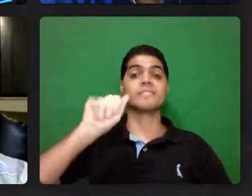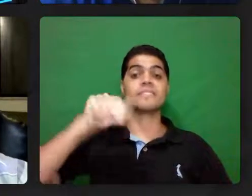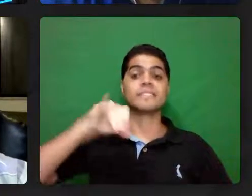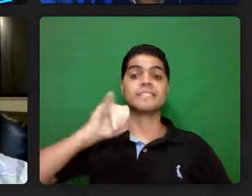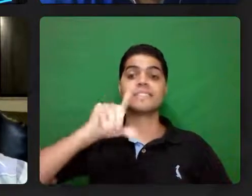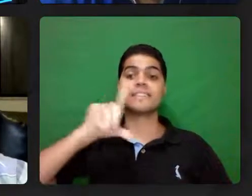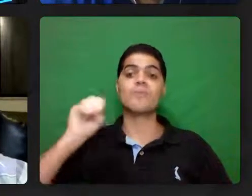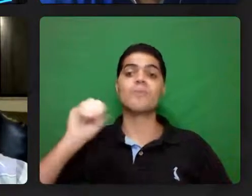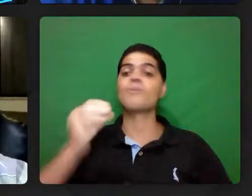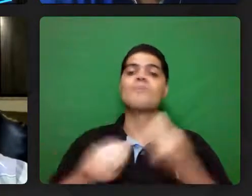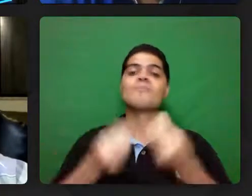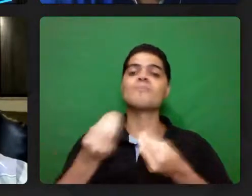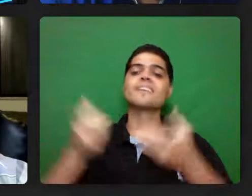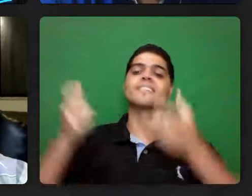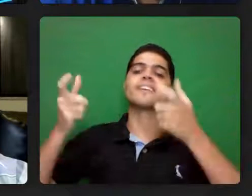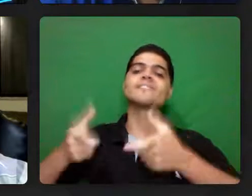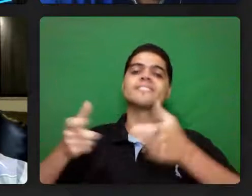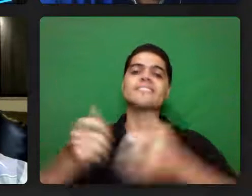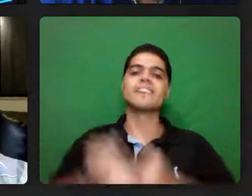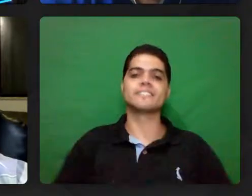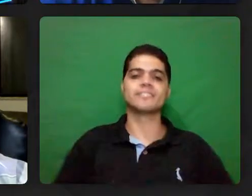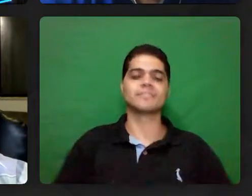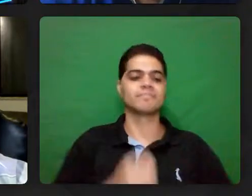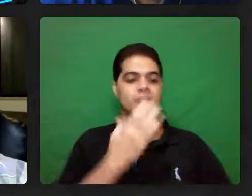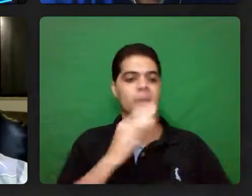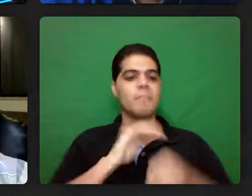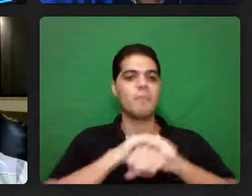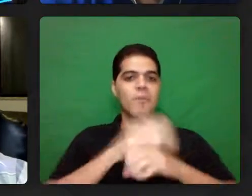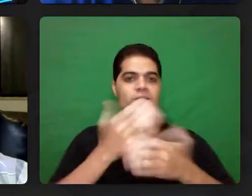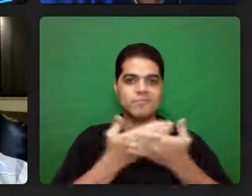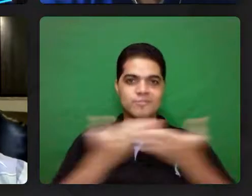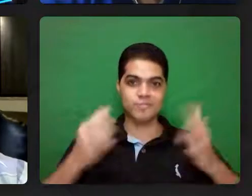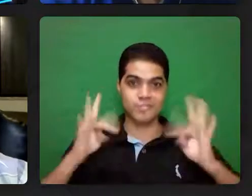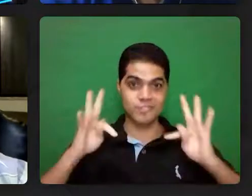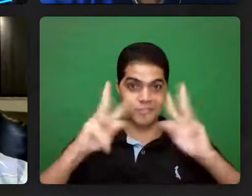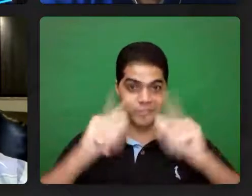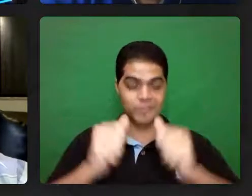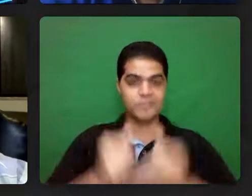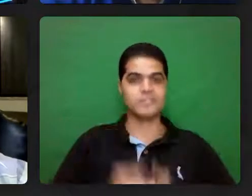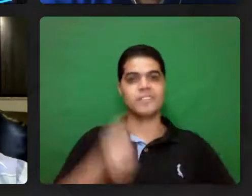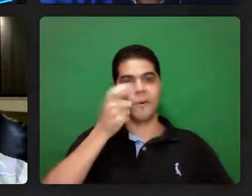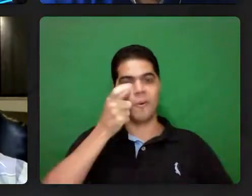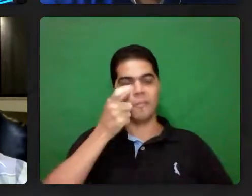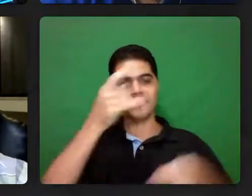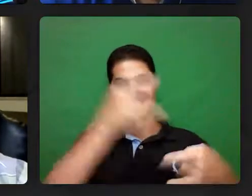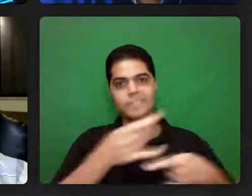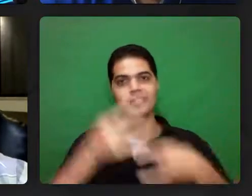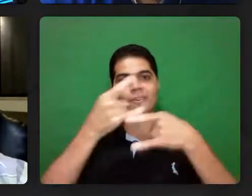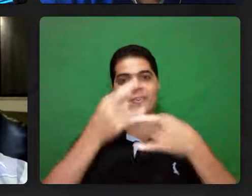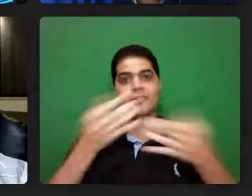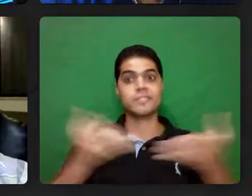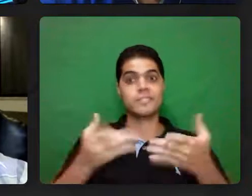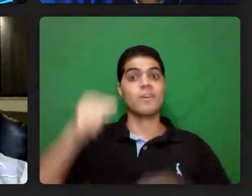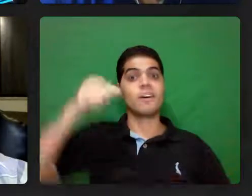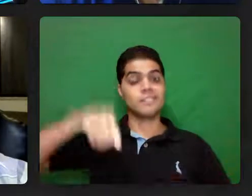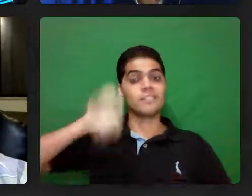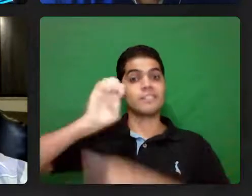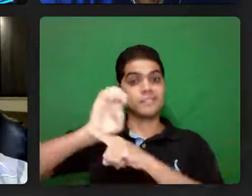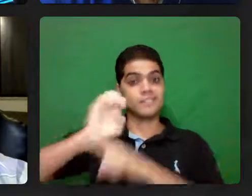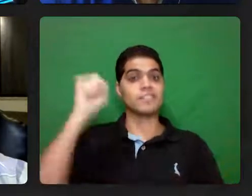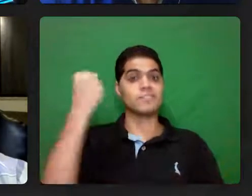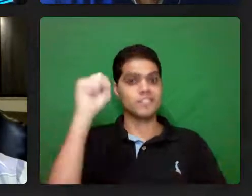noite, Ana. Boa noite a todos que estão nos acompanhando aqui nessa live. Aqui no estado de Sergipe, a empolgação também está muito